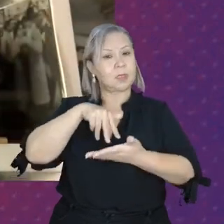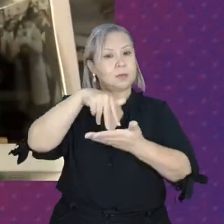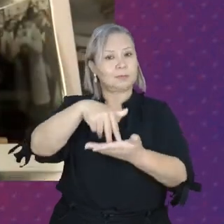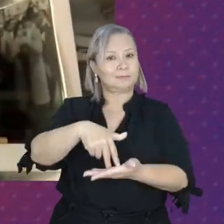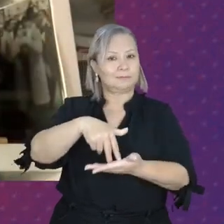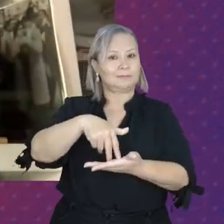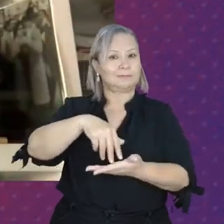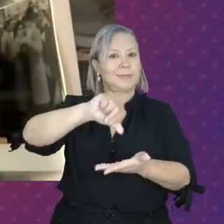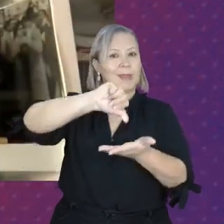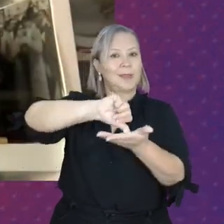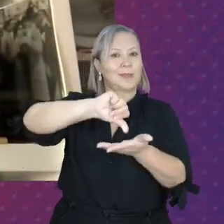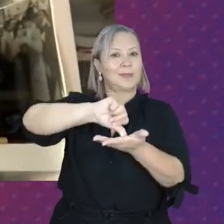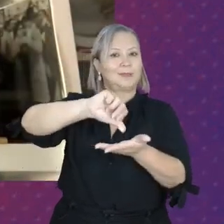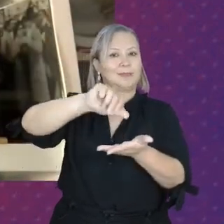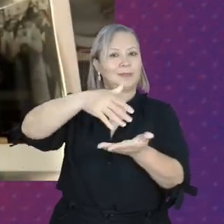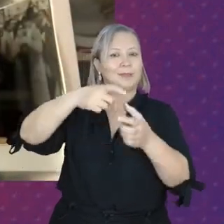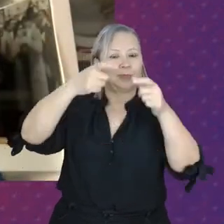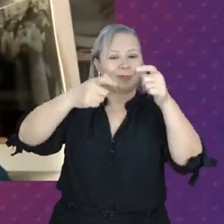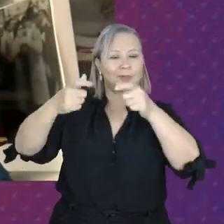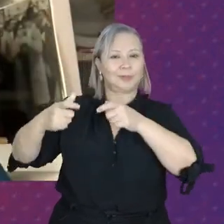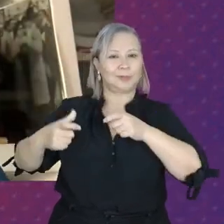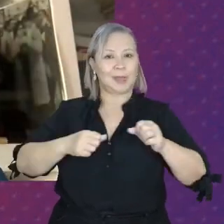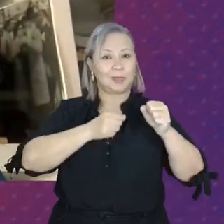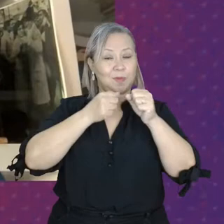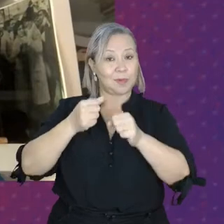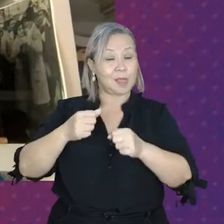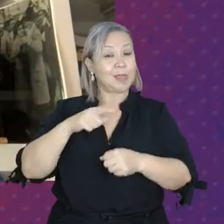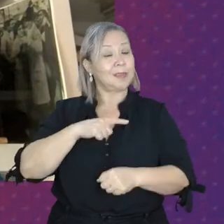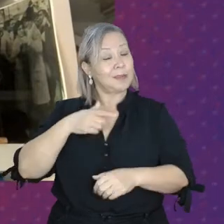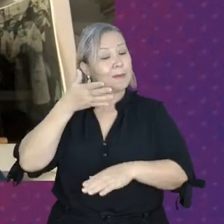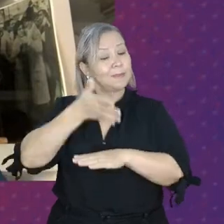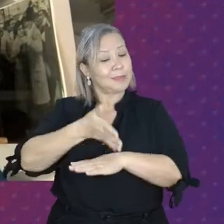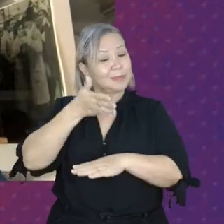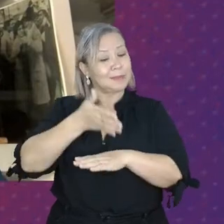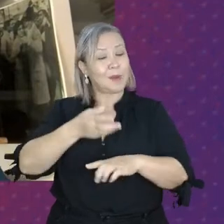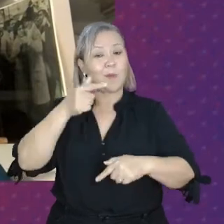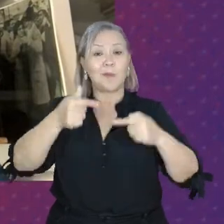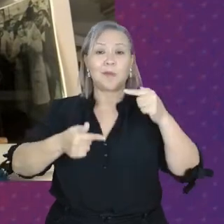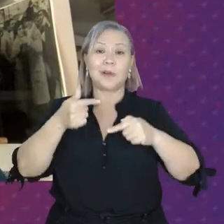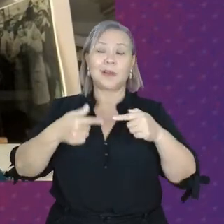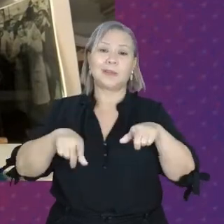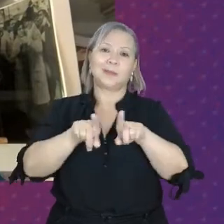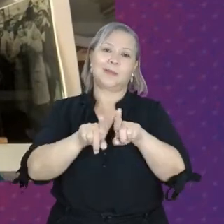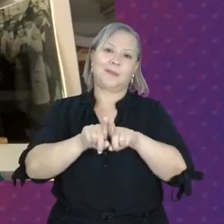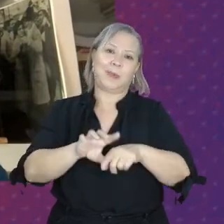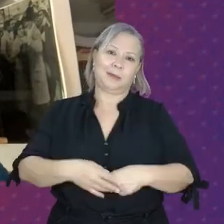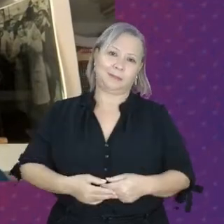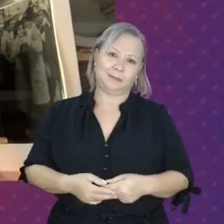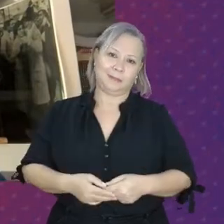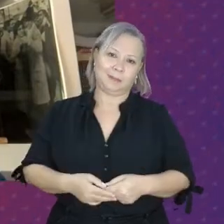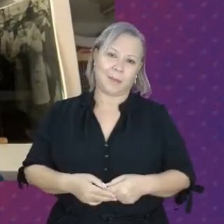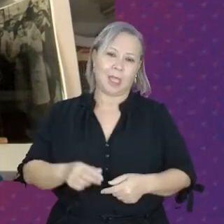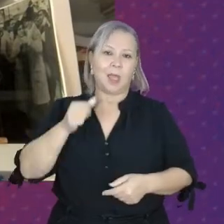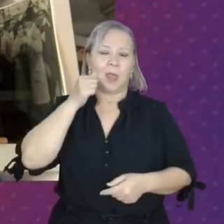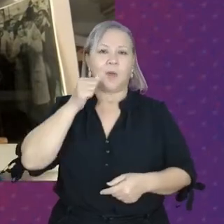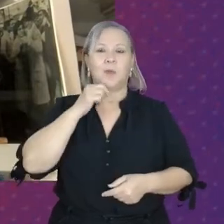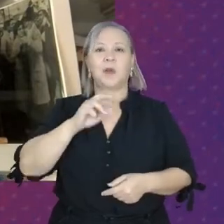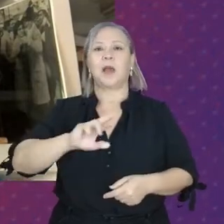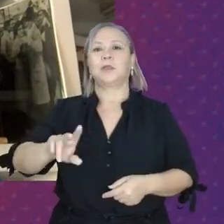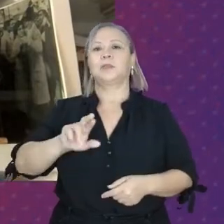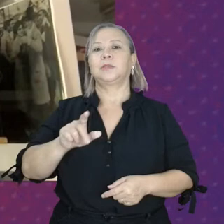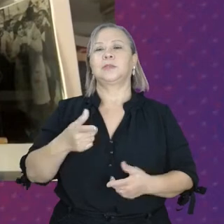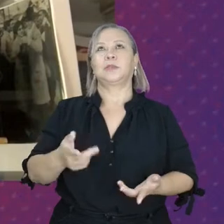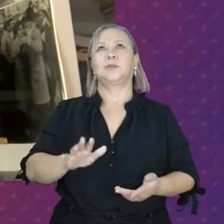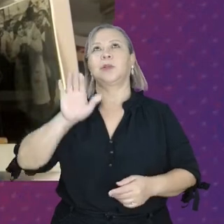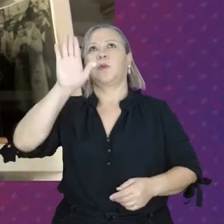poder, mas é muito importante também que as mulheres tenham participação política. As mulheres que não são candidatas, que não querem ser, não podem